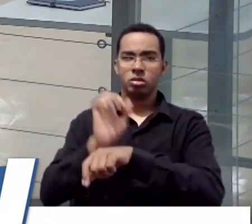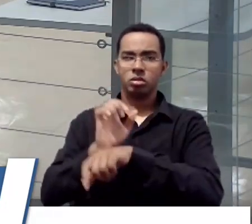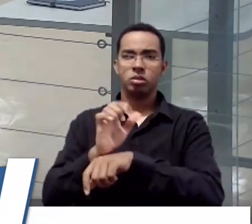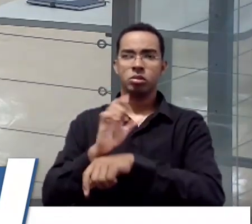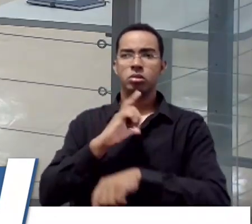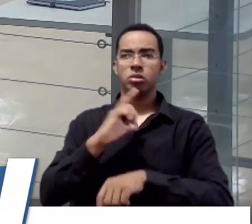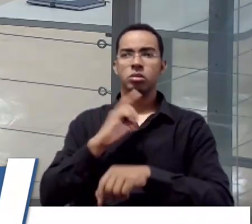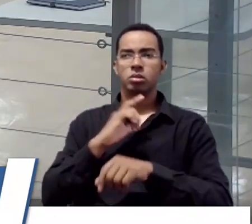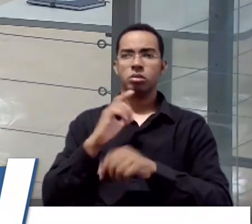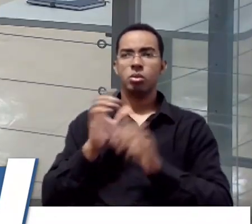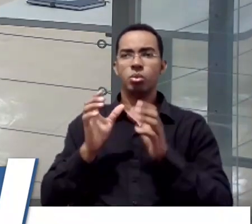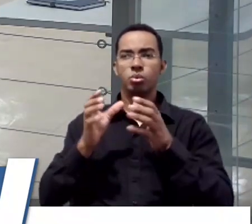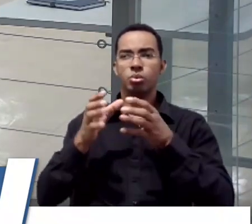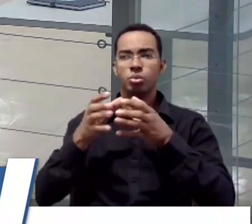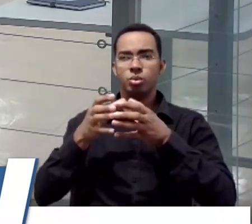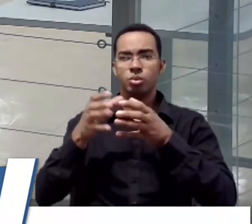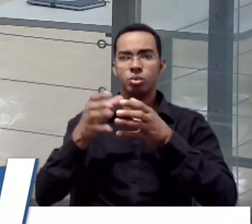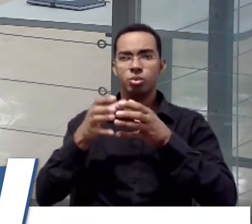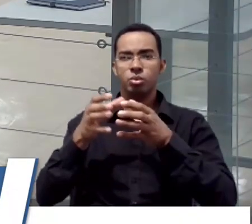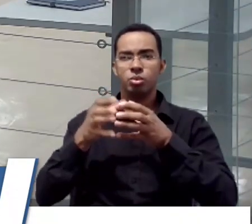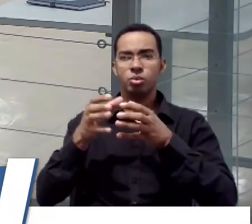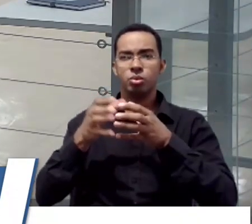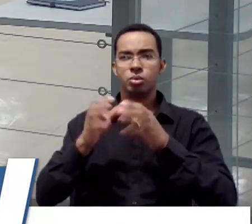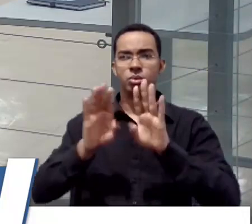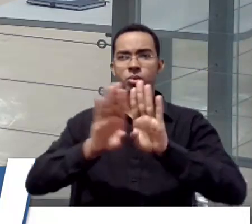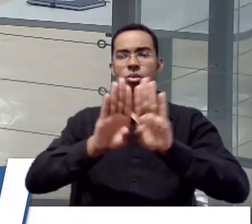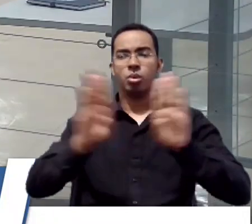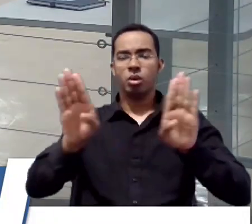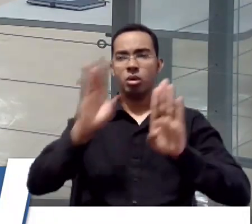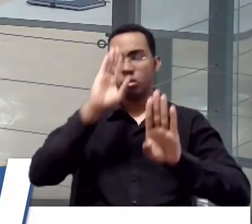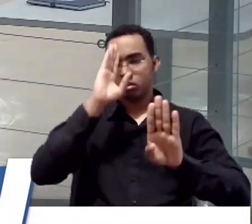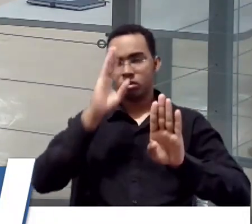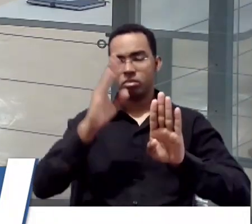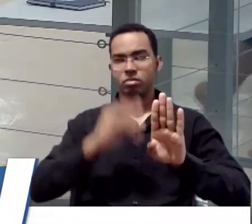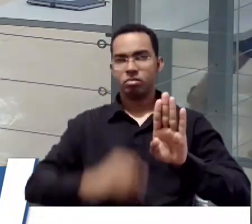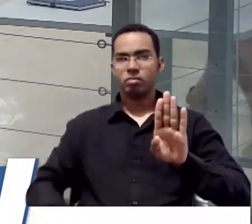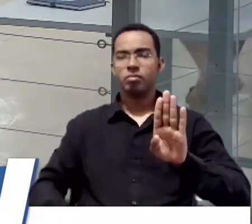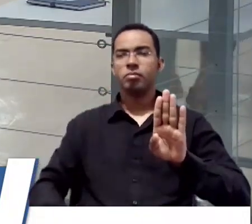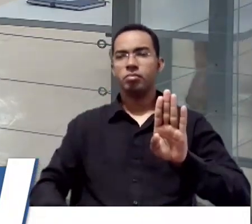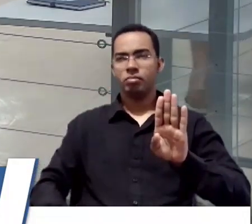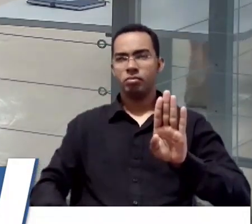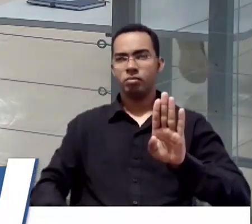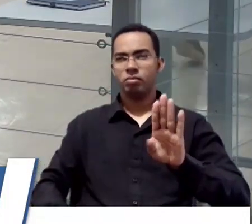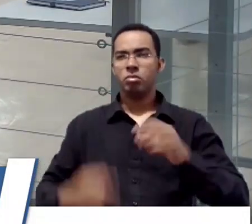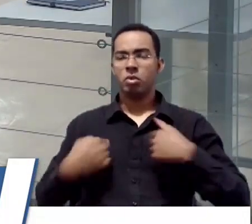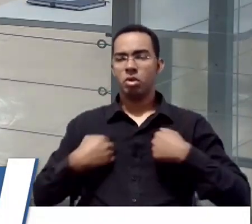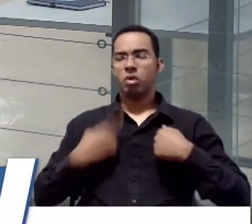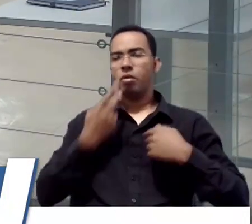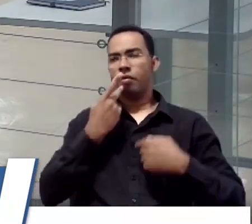grande batalhão na porta principal. Eu me identifiquei